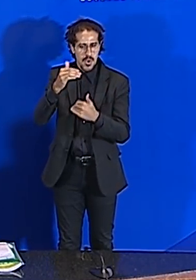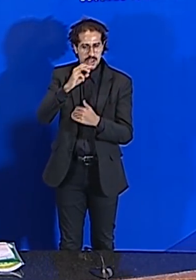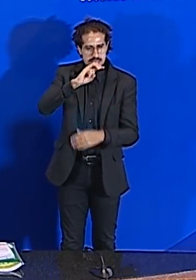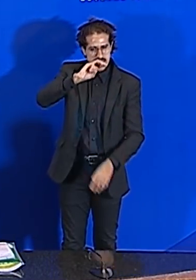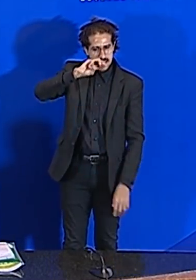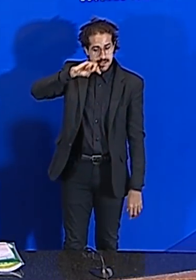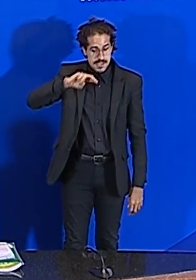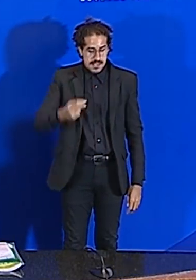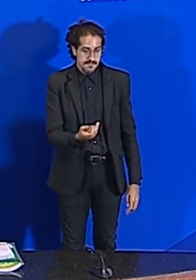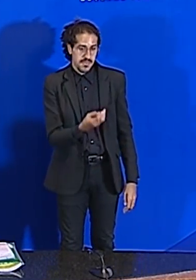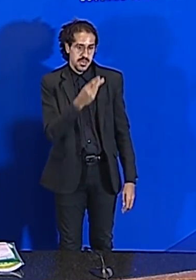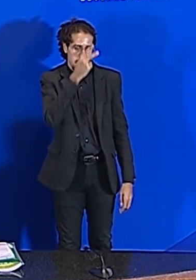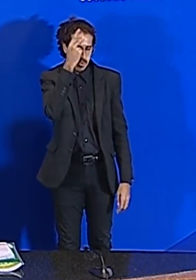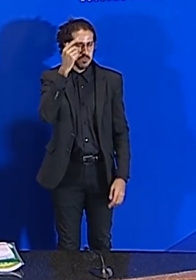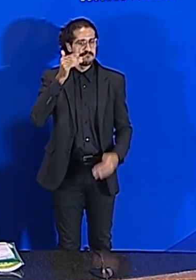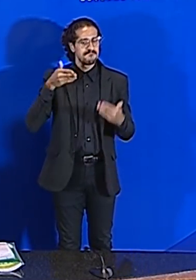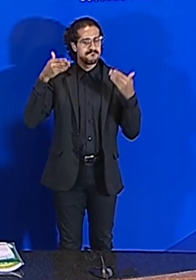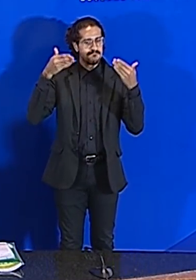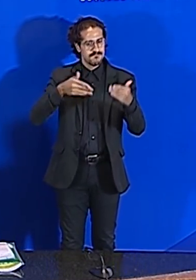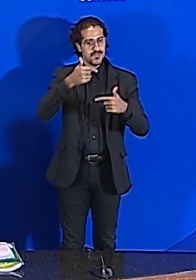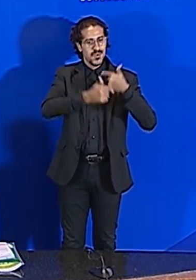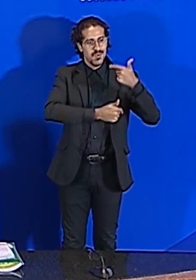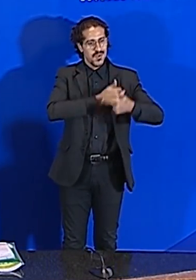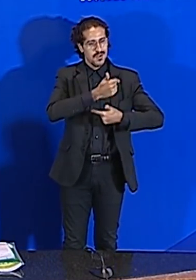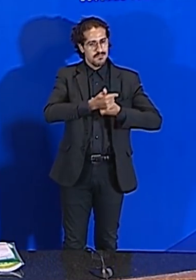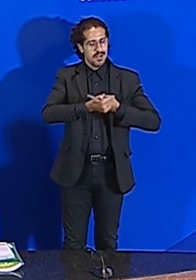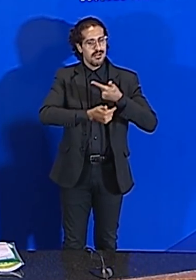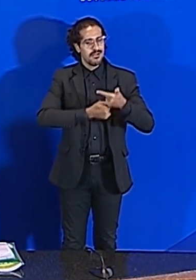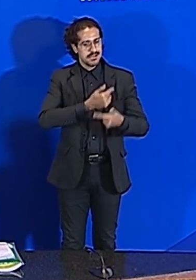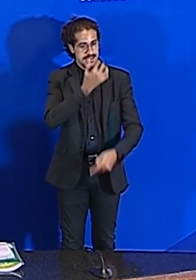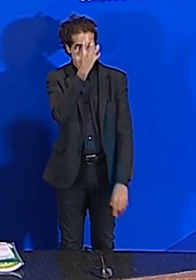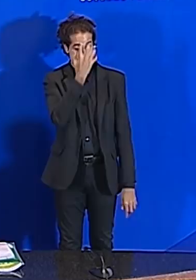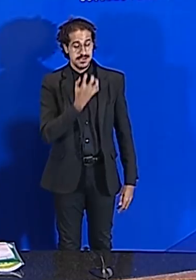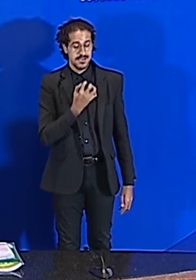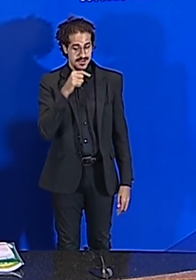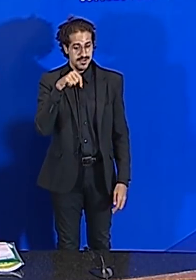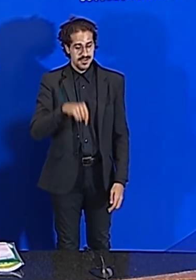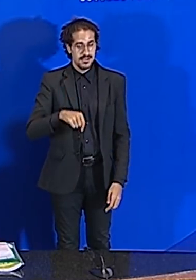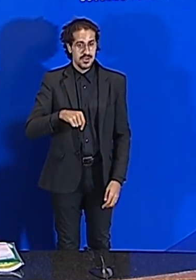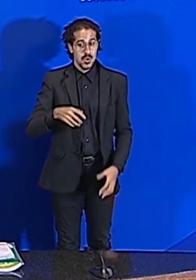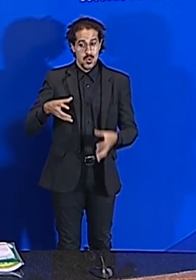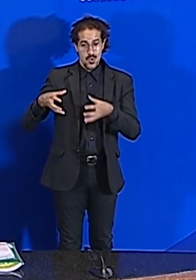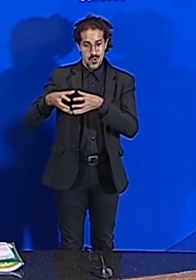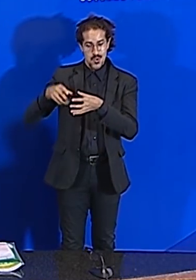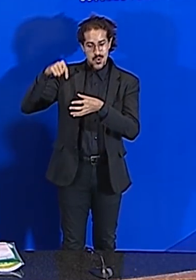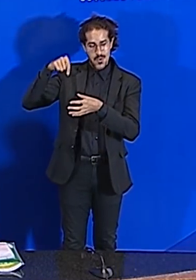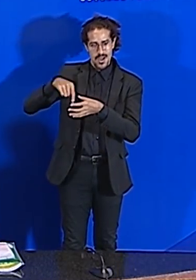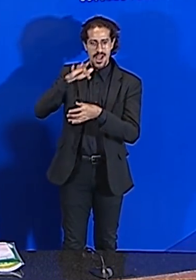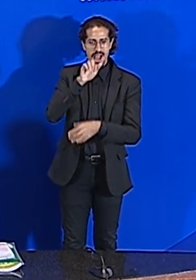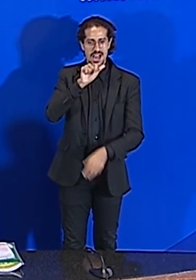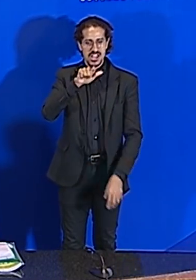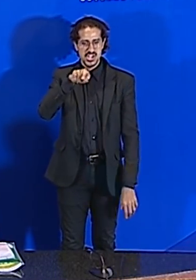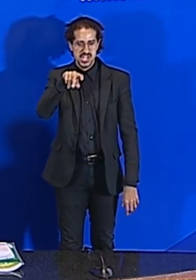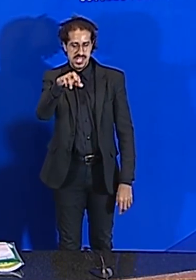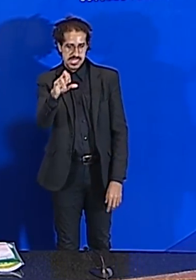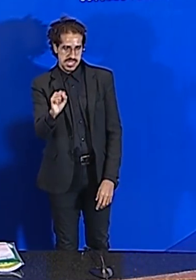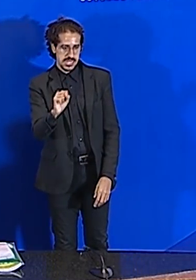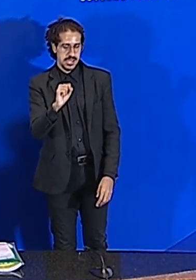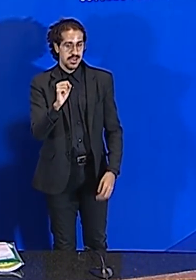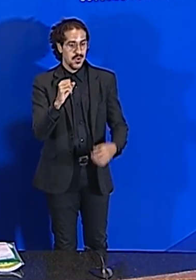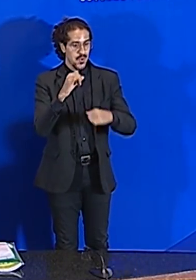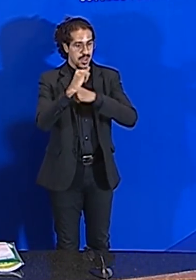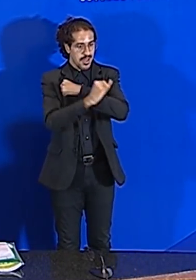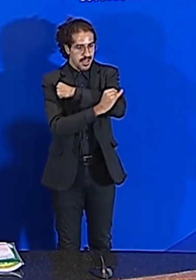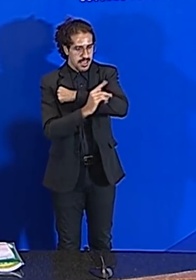que participam diretamente desse trabalho gigantesco, a equipe aqui do Alexandre, do INEP, parabéns a